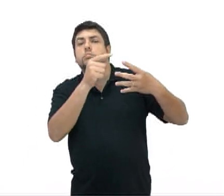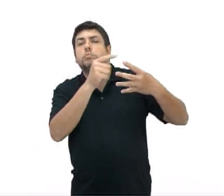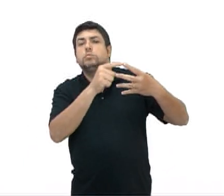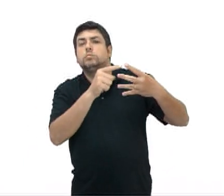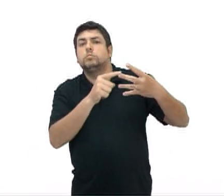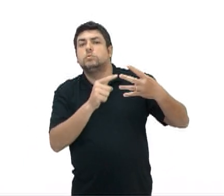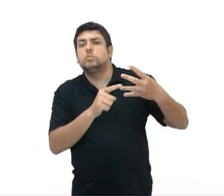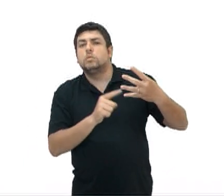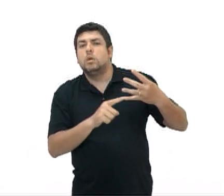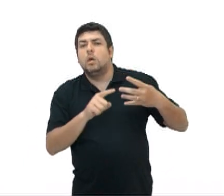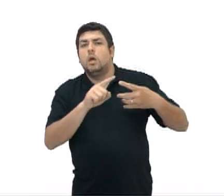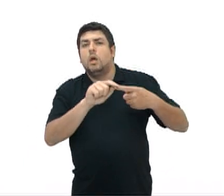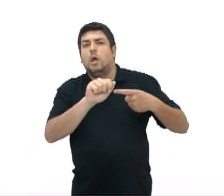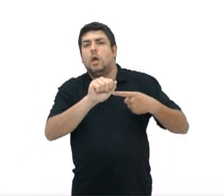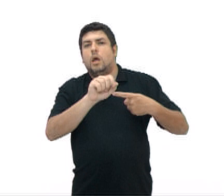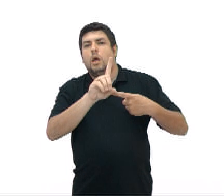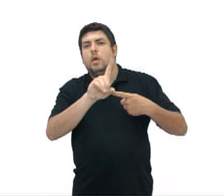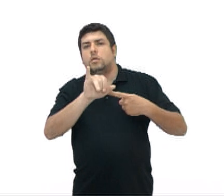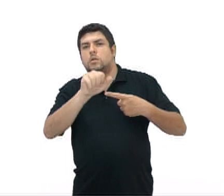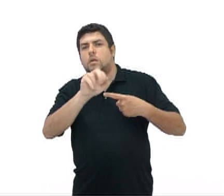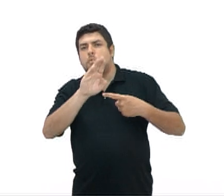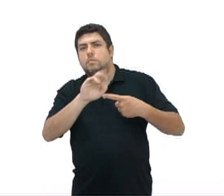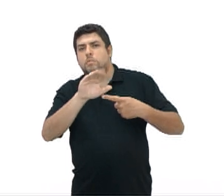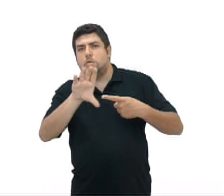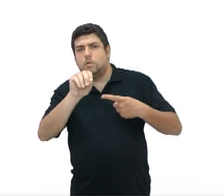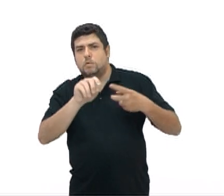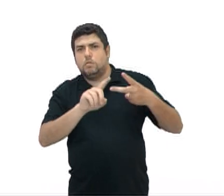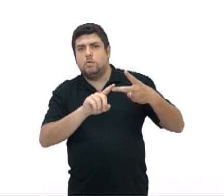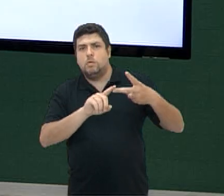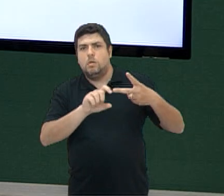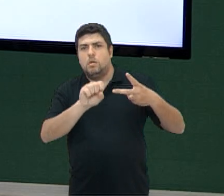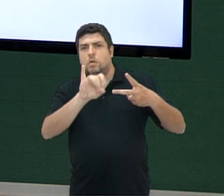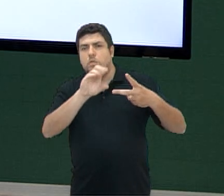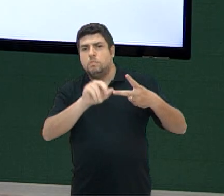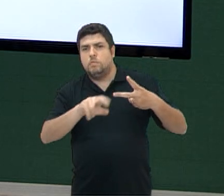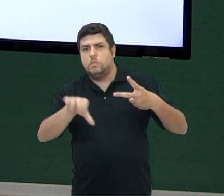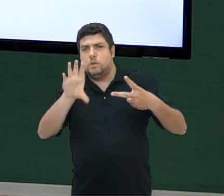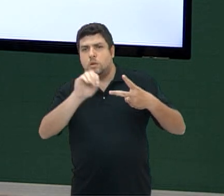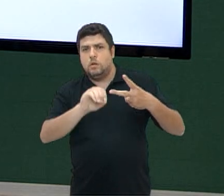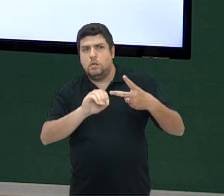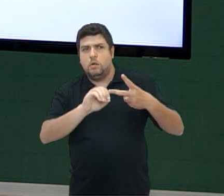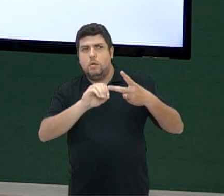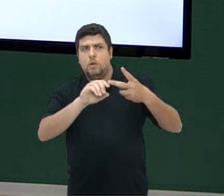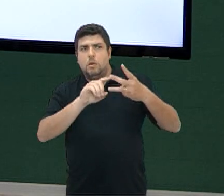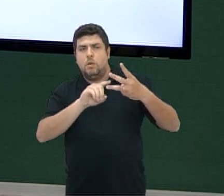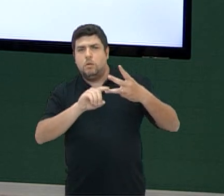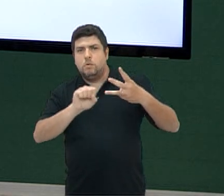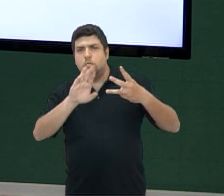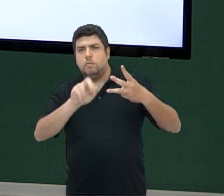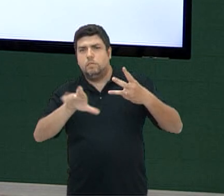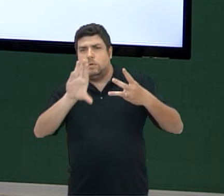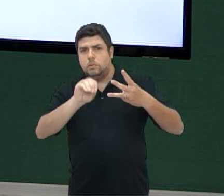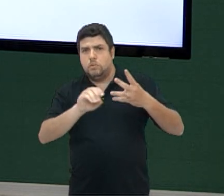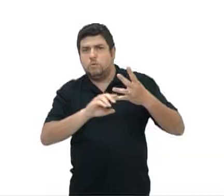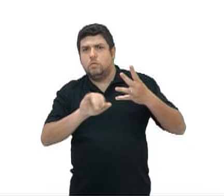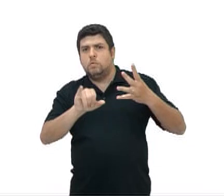isométrico, isobárico ou isotérmico? Então, vou dar um tempinho para vocês responderem essa questão.